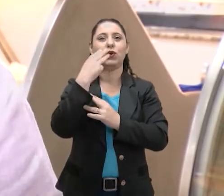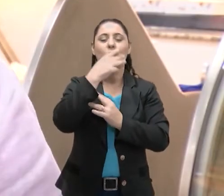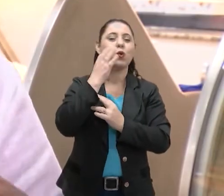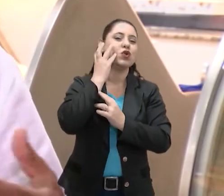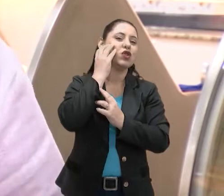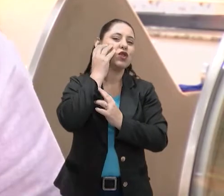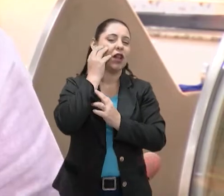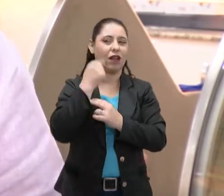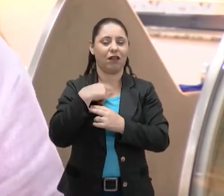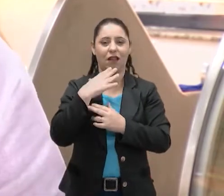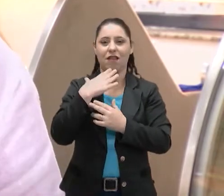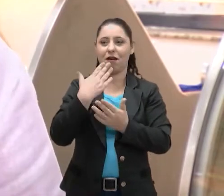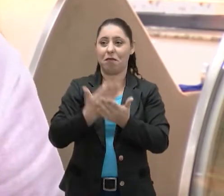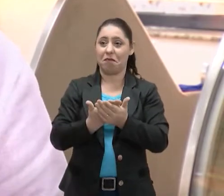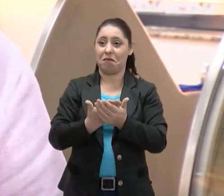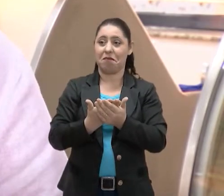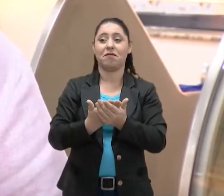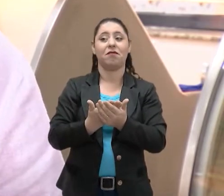chocolate,